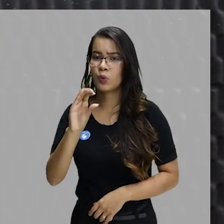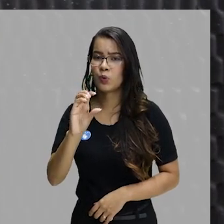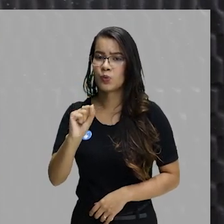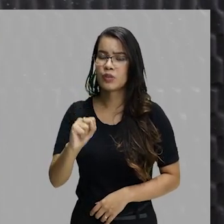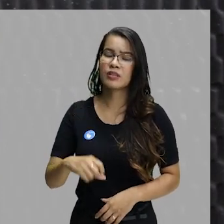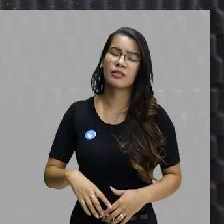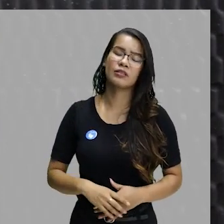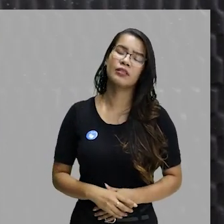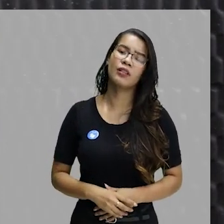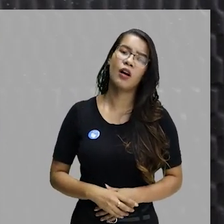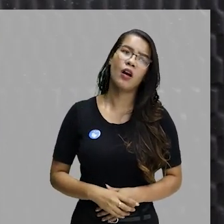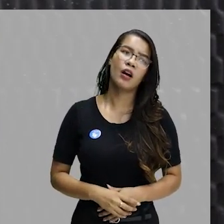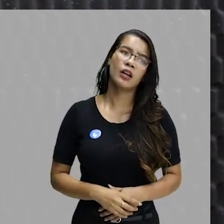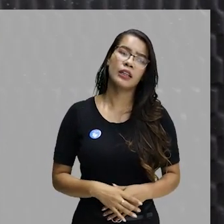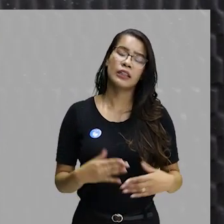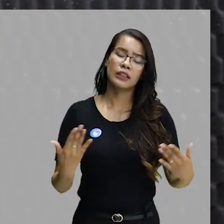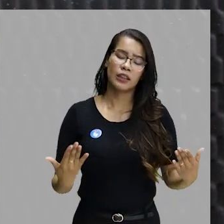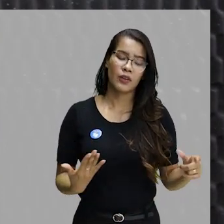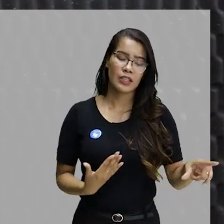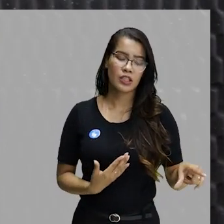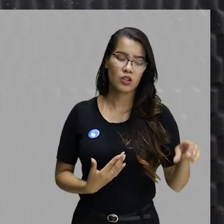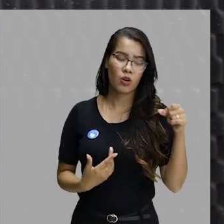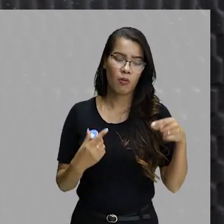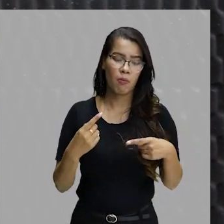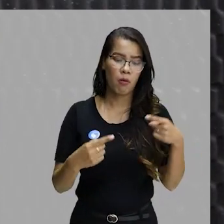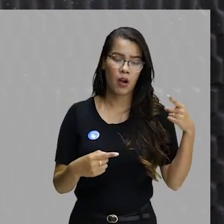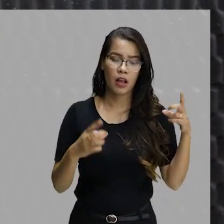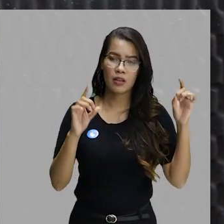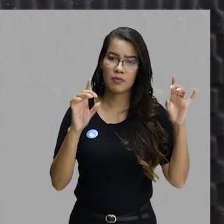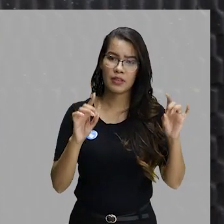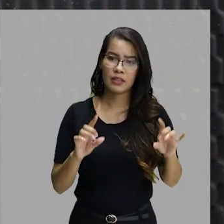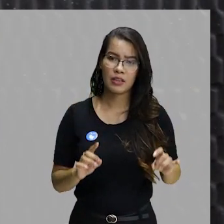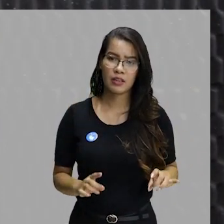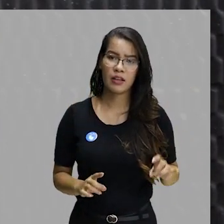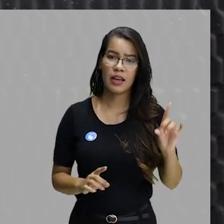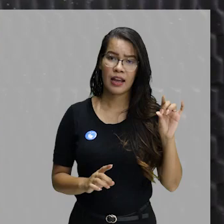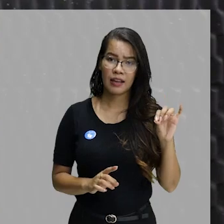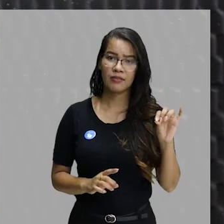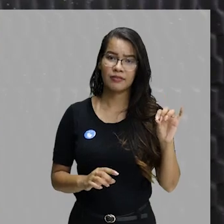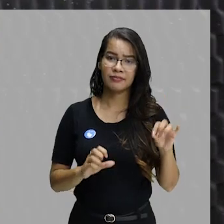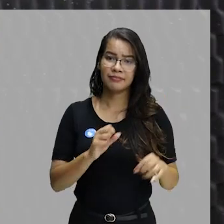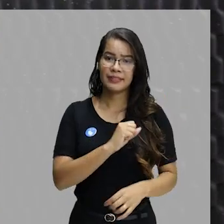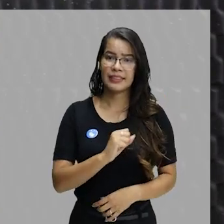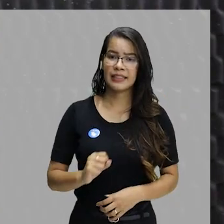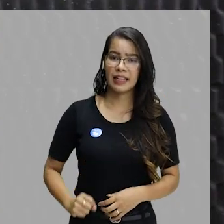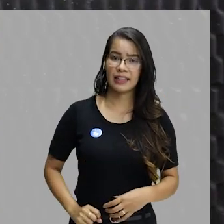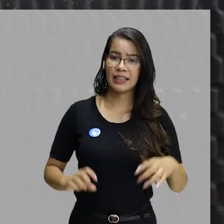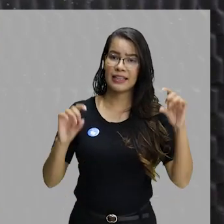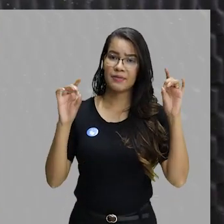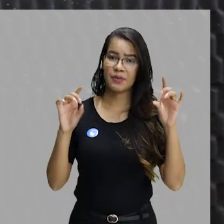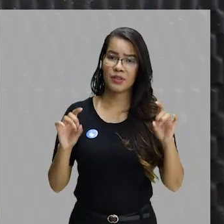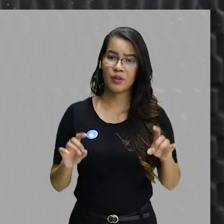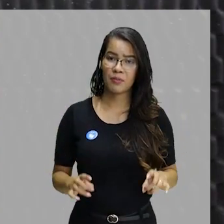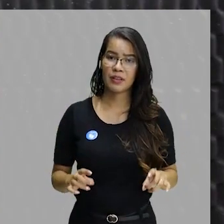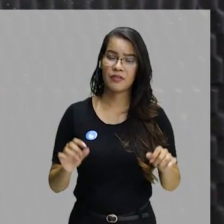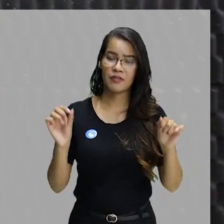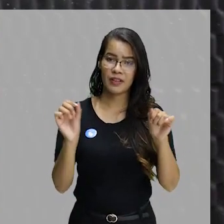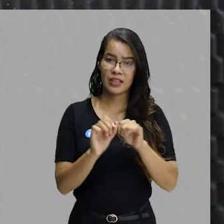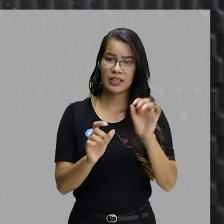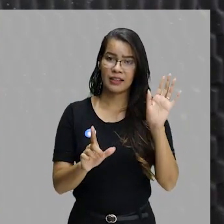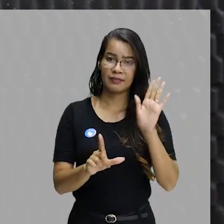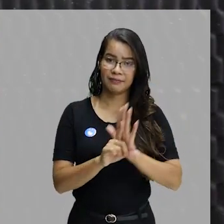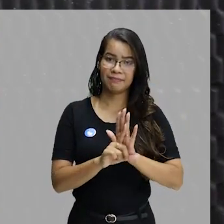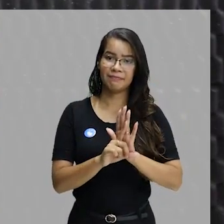aristocracia. E as decisões políticas principais cabem ao Senado. Principalmente como, por exemplo, fazer as